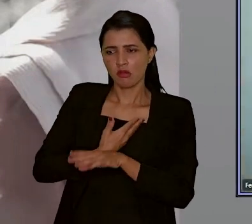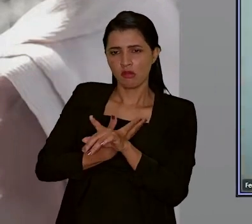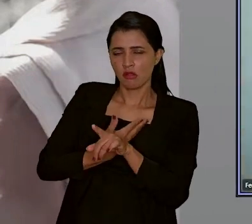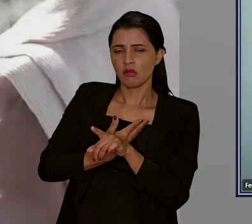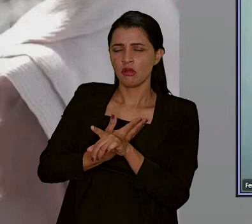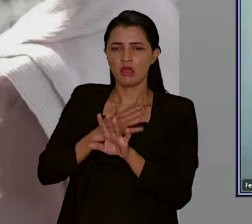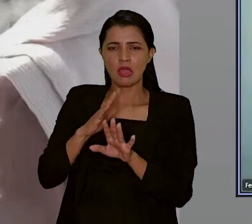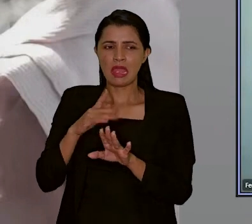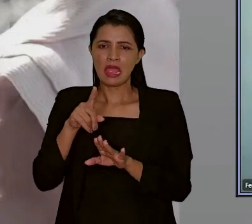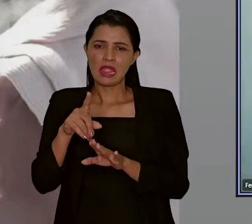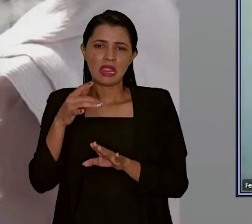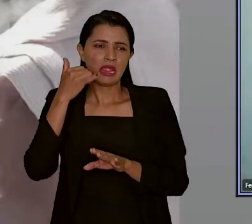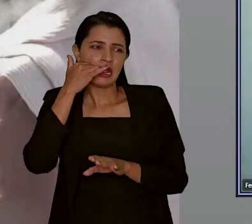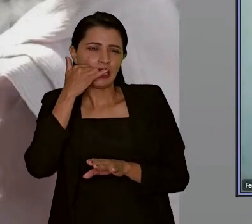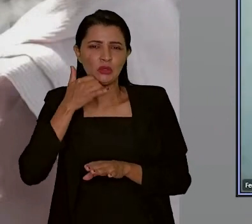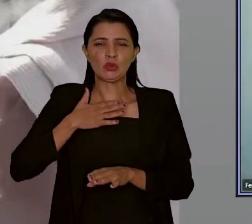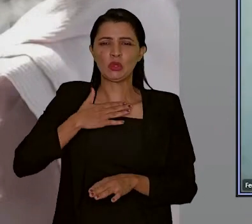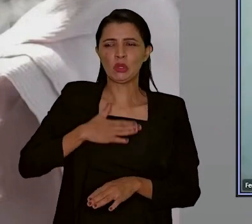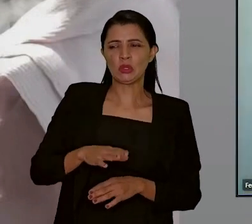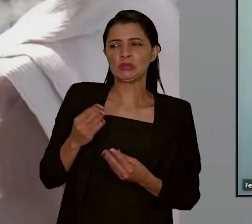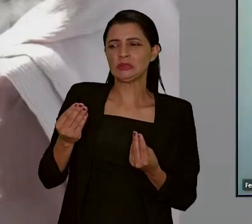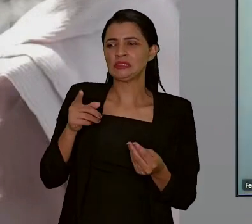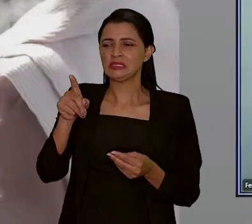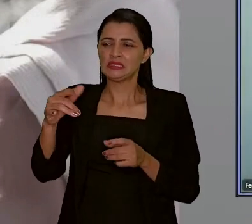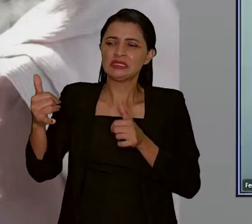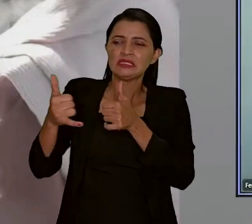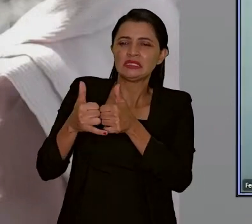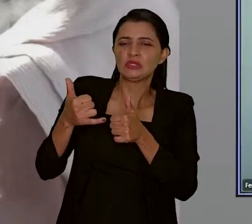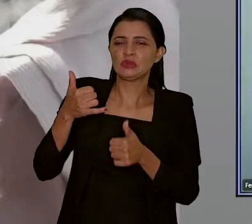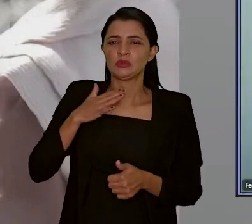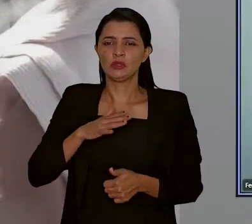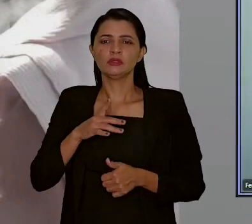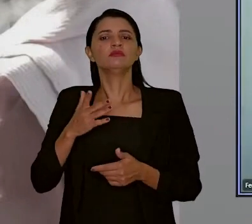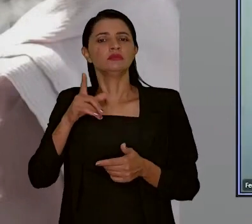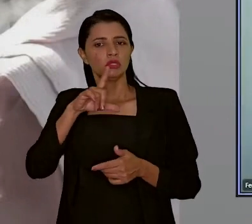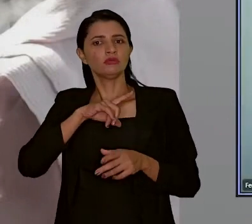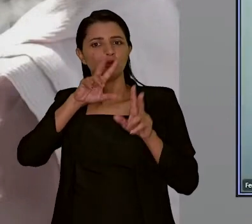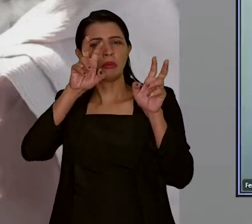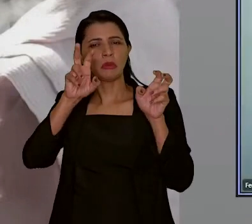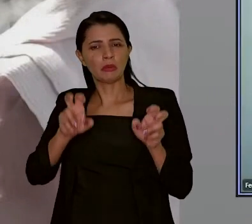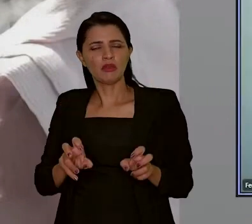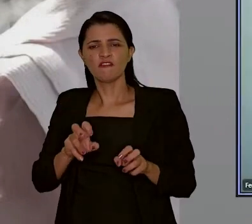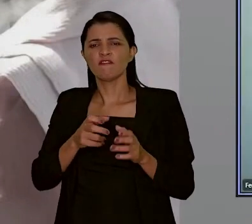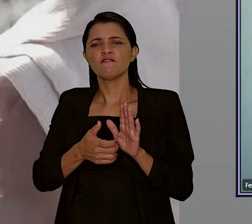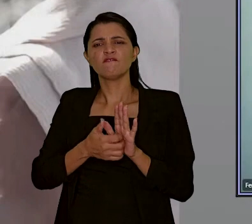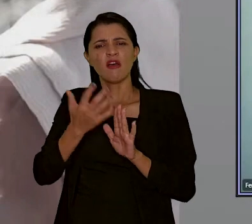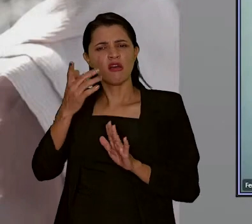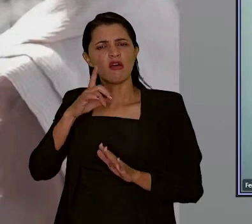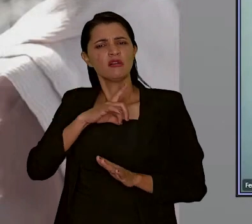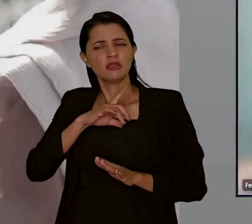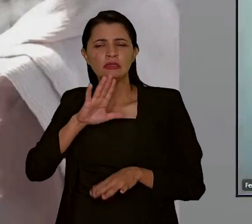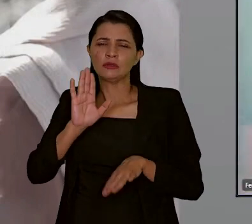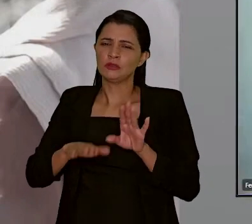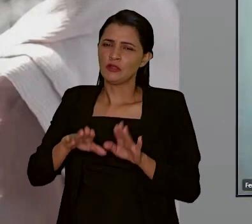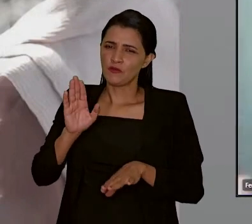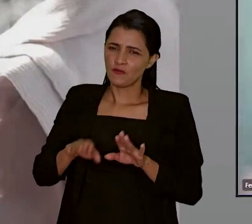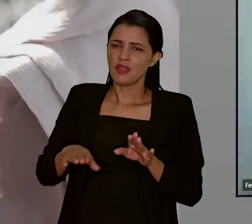uma multiplicidade, né, de temas. E talvez, então, os nossos eventos estão contribuindo para